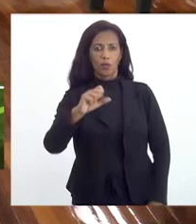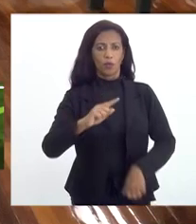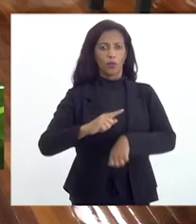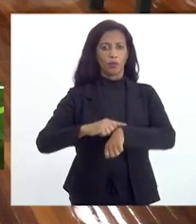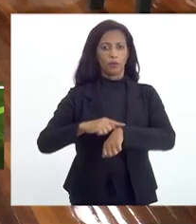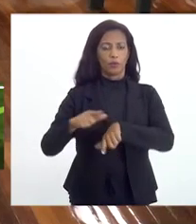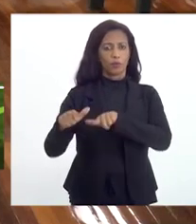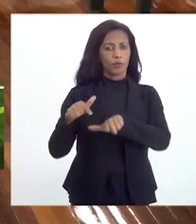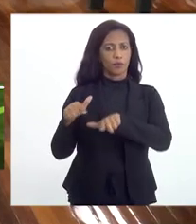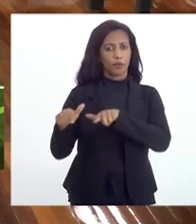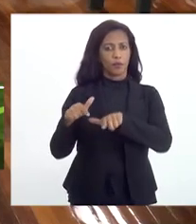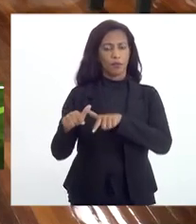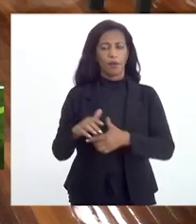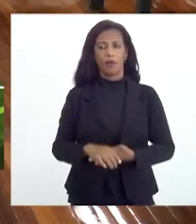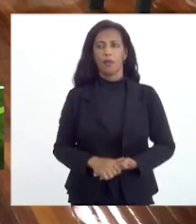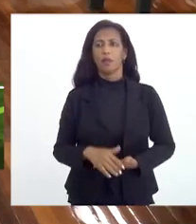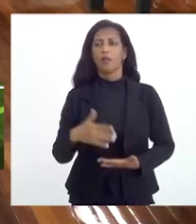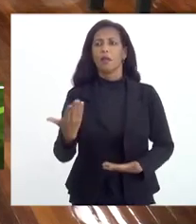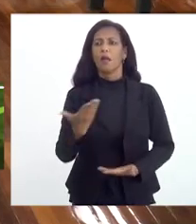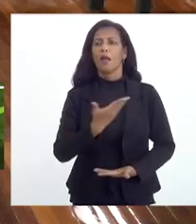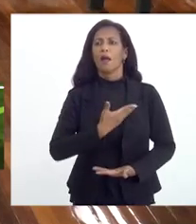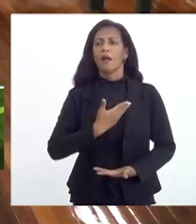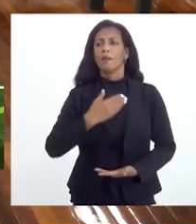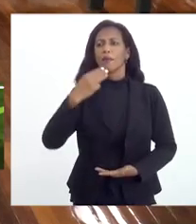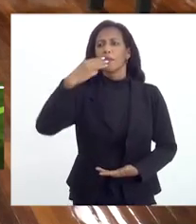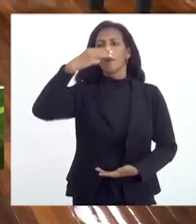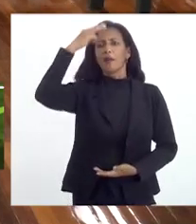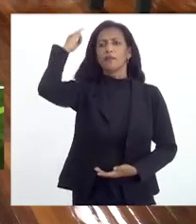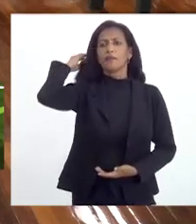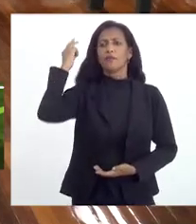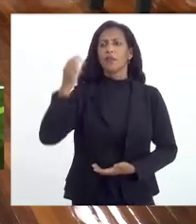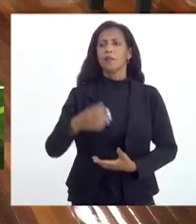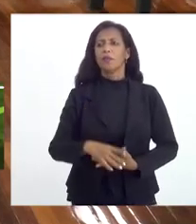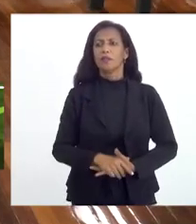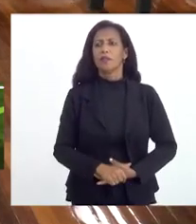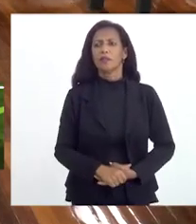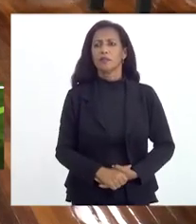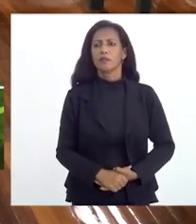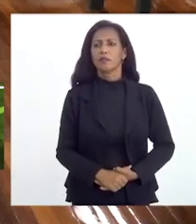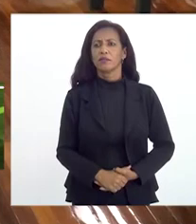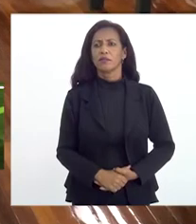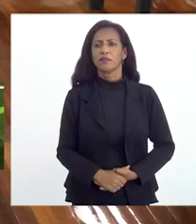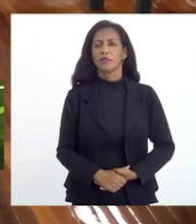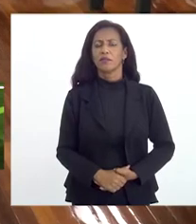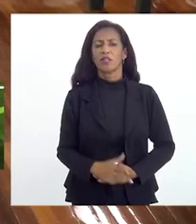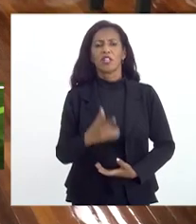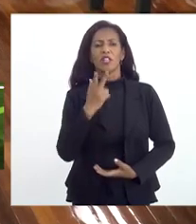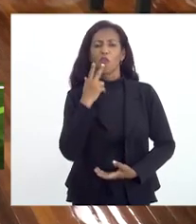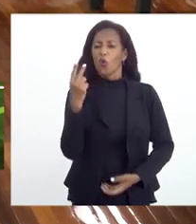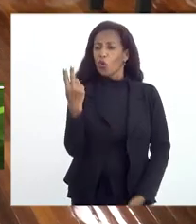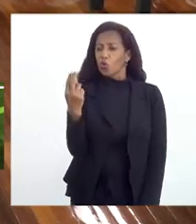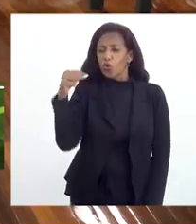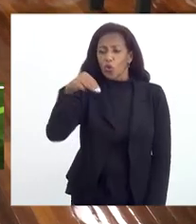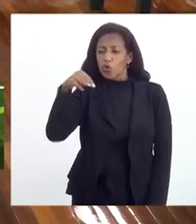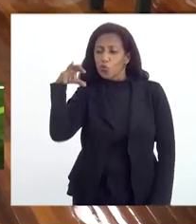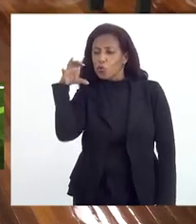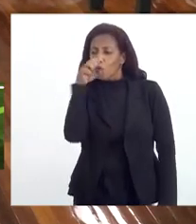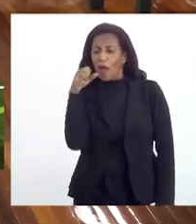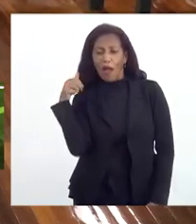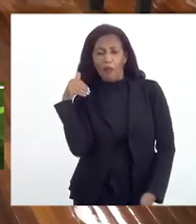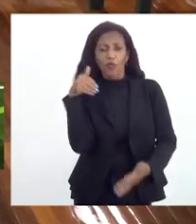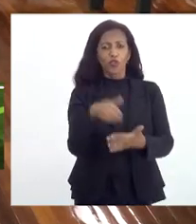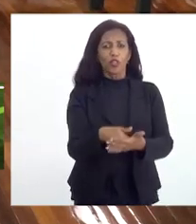serviço. Cadê o nosso amigo Márcio Pacheco, hein? Os dois minutos dele é grande. falou, dois minutos eu chegando.